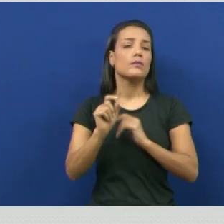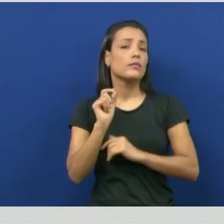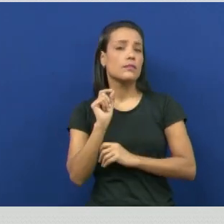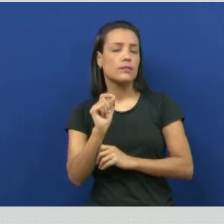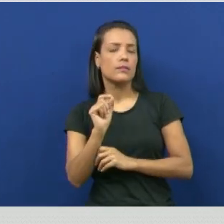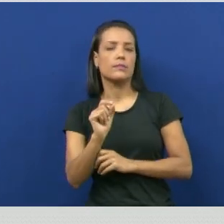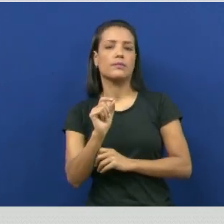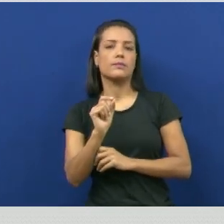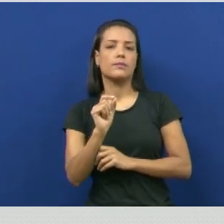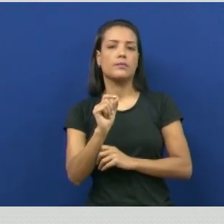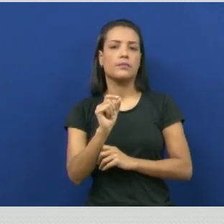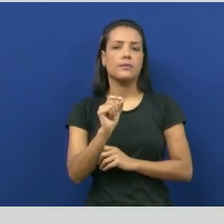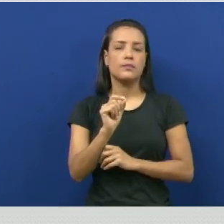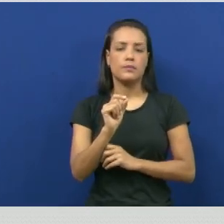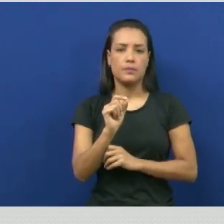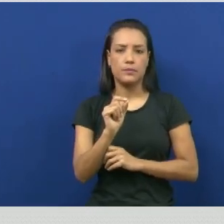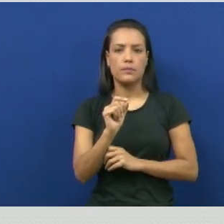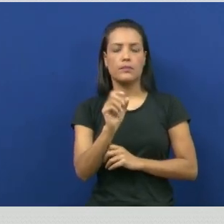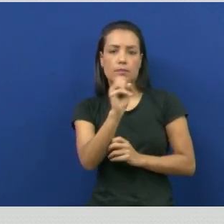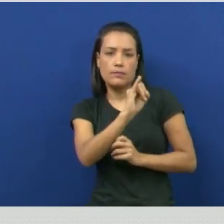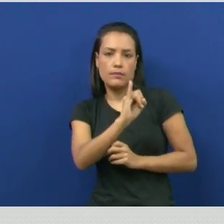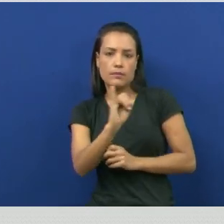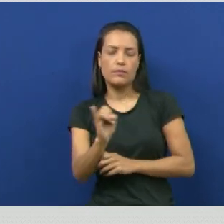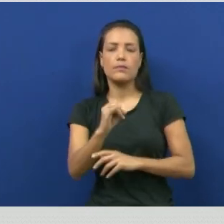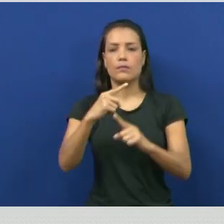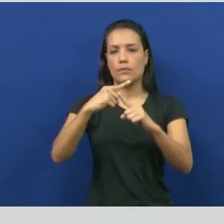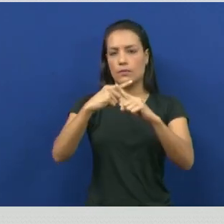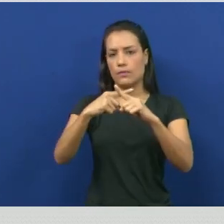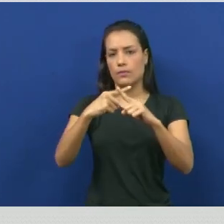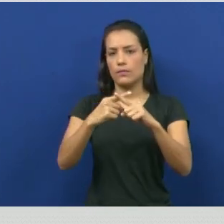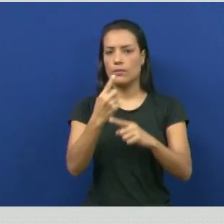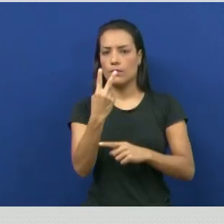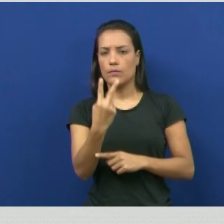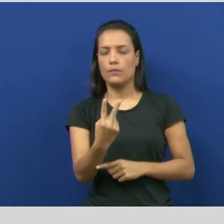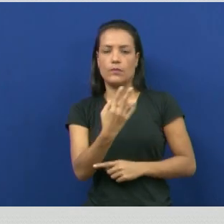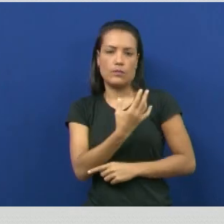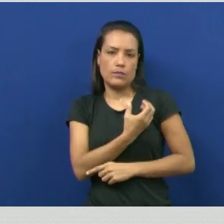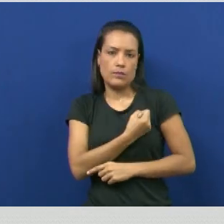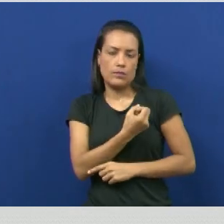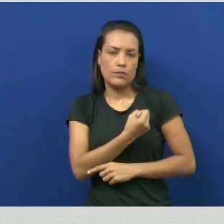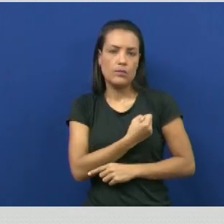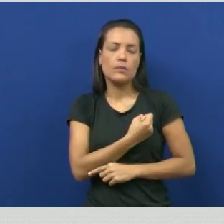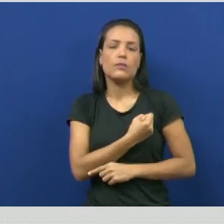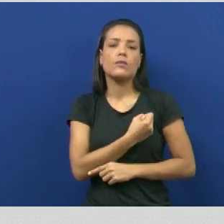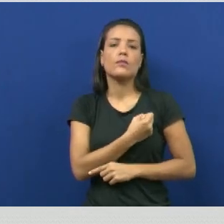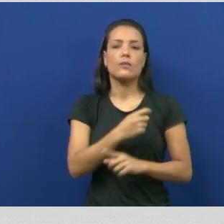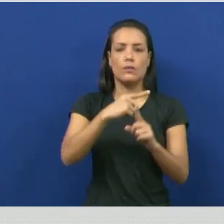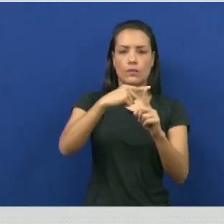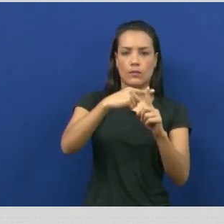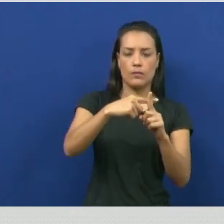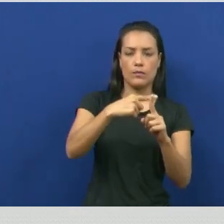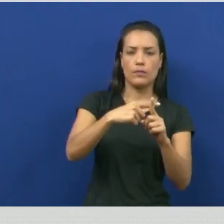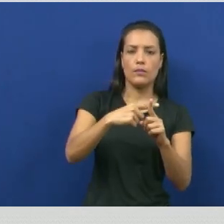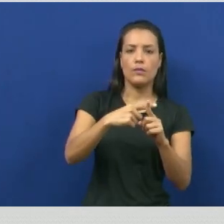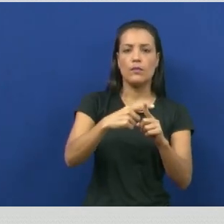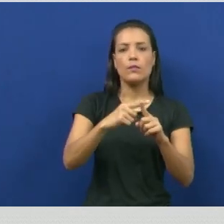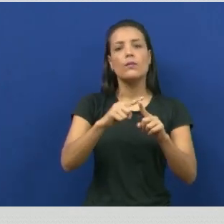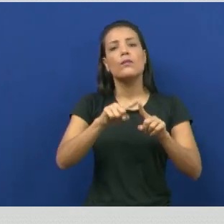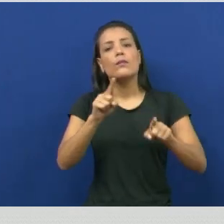ele está dizendo? Que quando eu multiplico 2 números positivos, que são os números que têm o mais na frente ou que não aparece